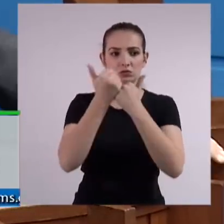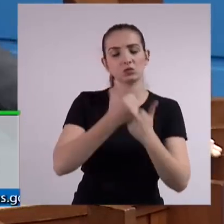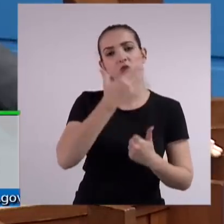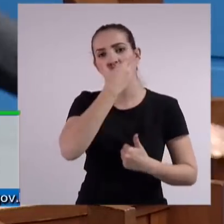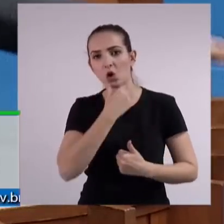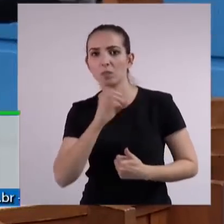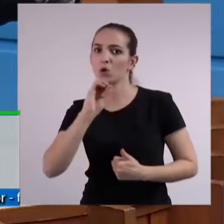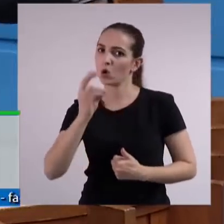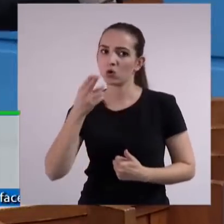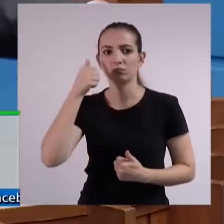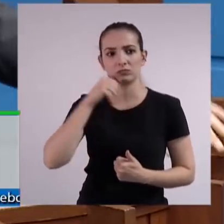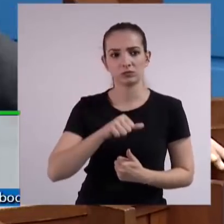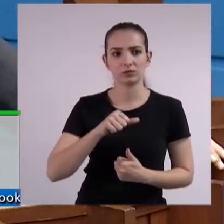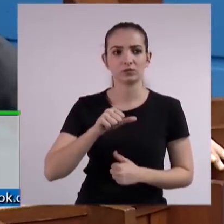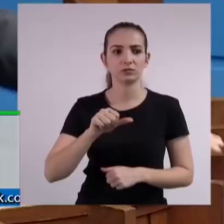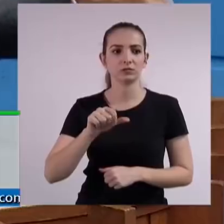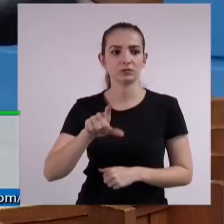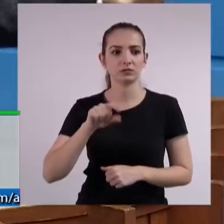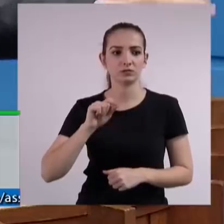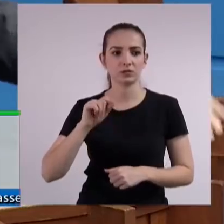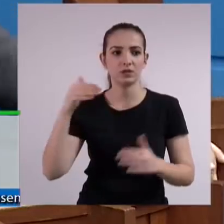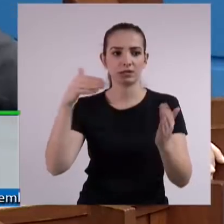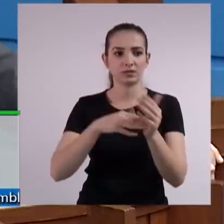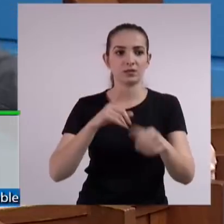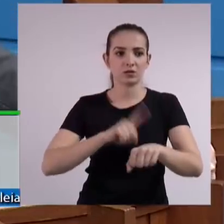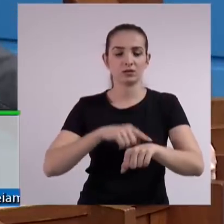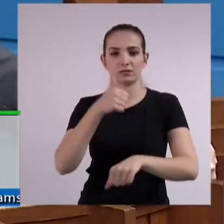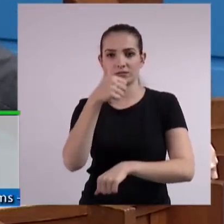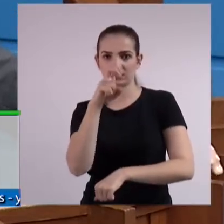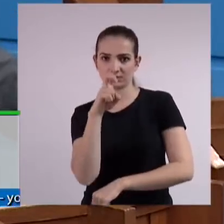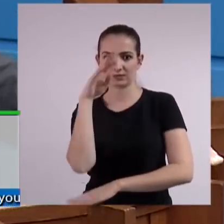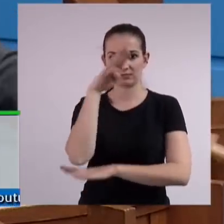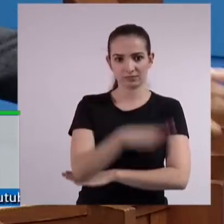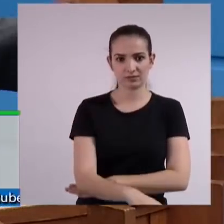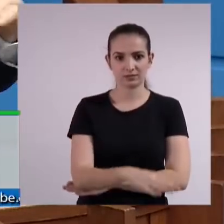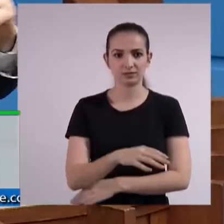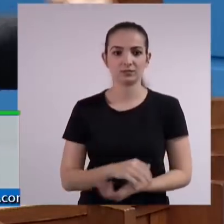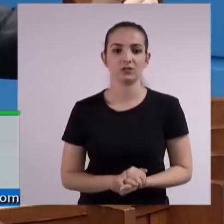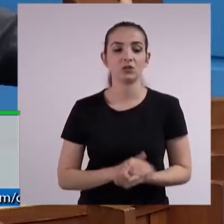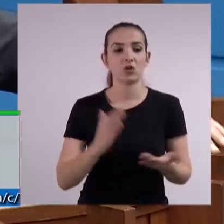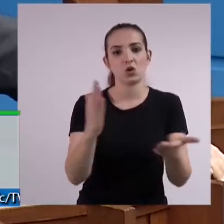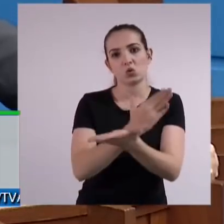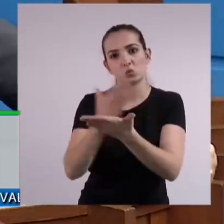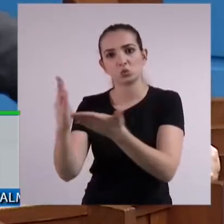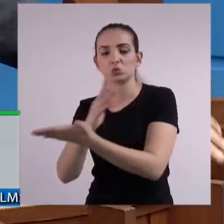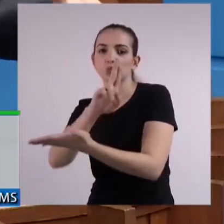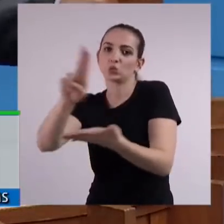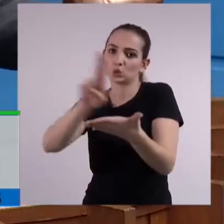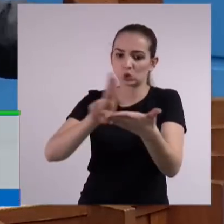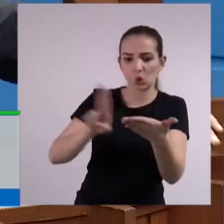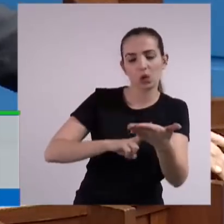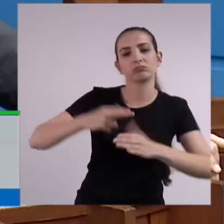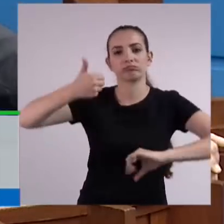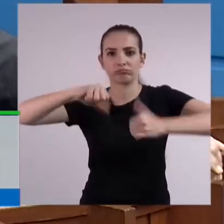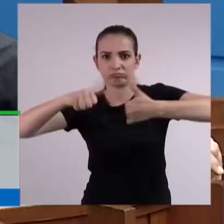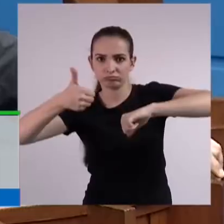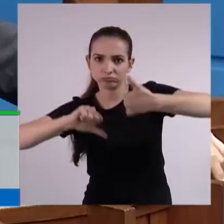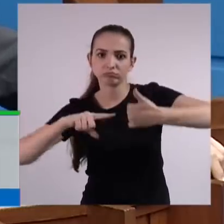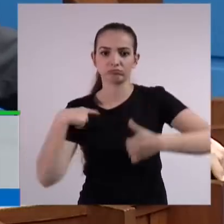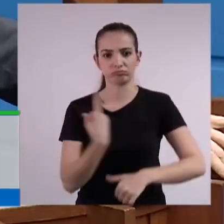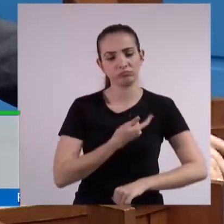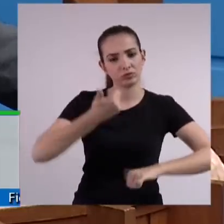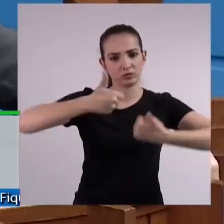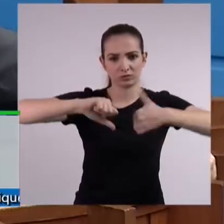vice ocorrerá até às 15 horas, mais ou menos, alguns nomes colocados, vamos fazer a